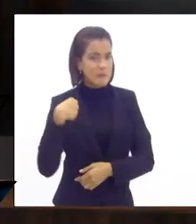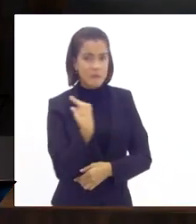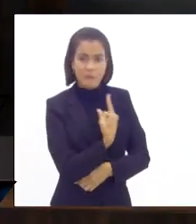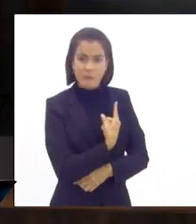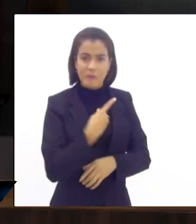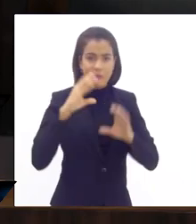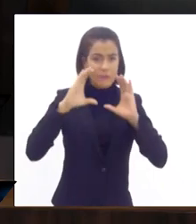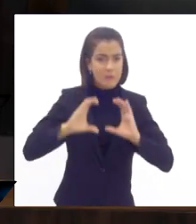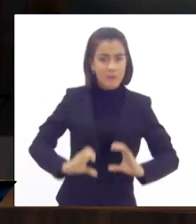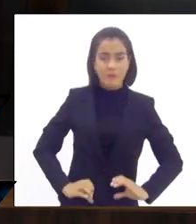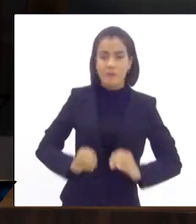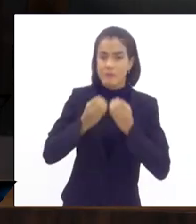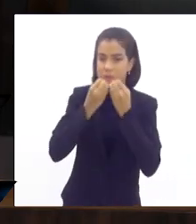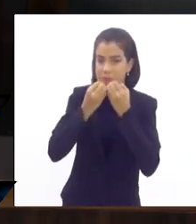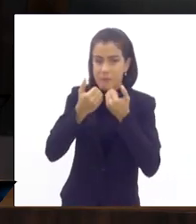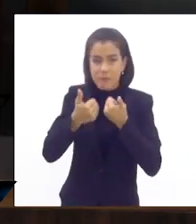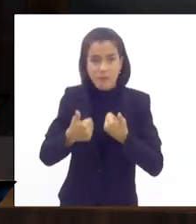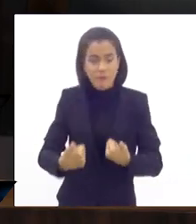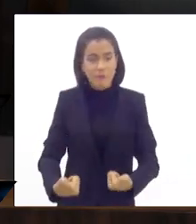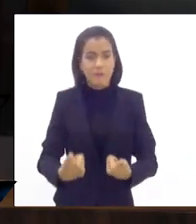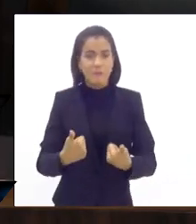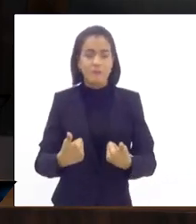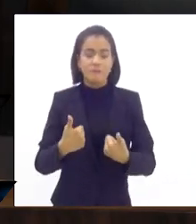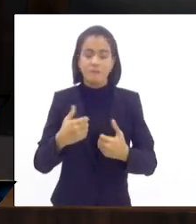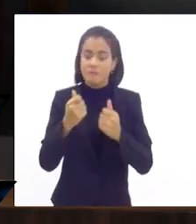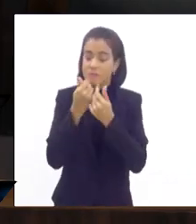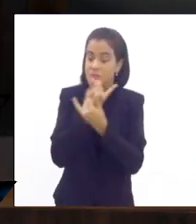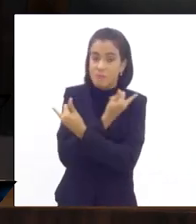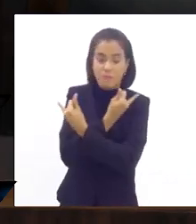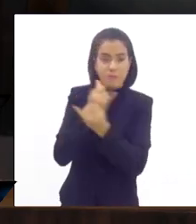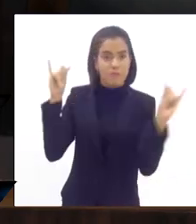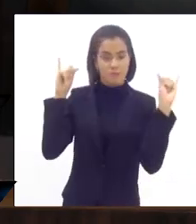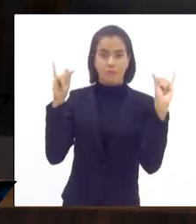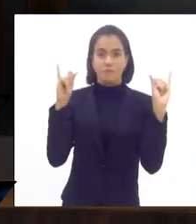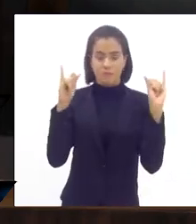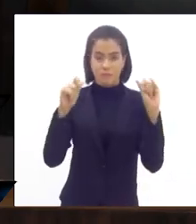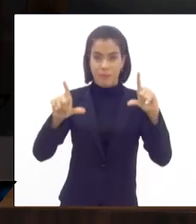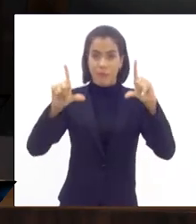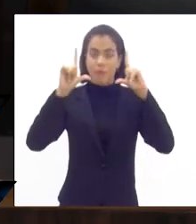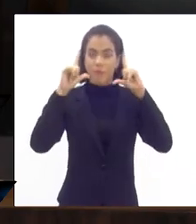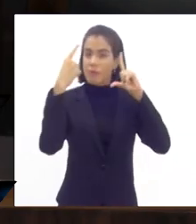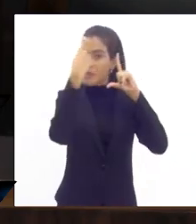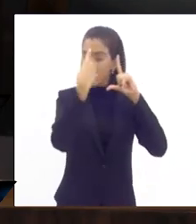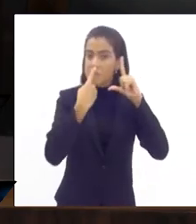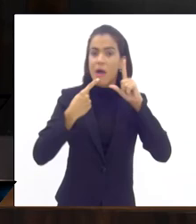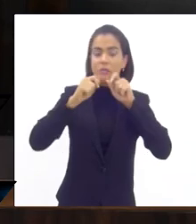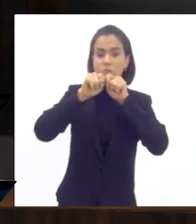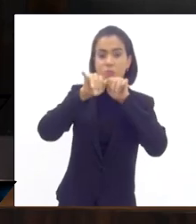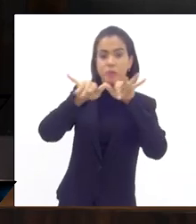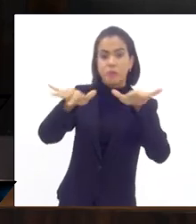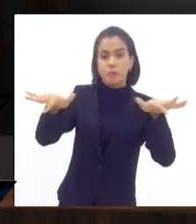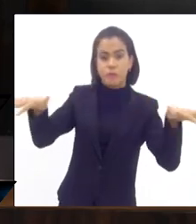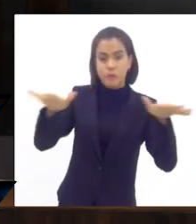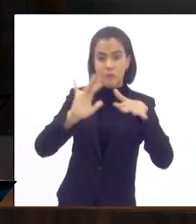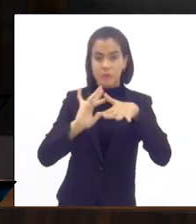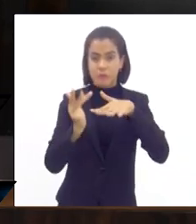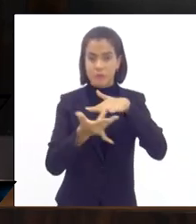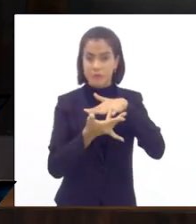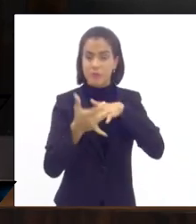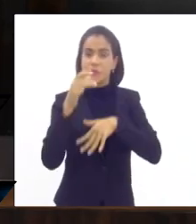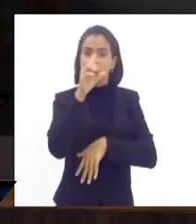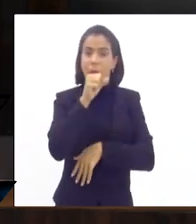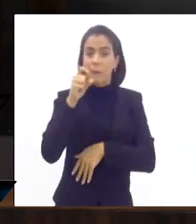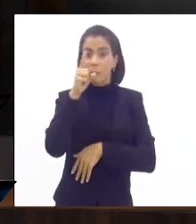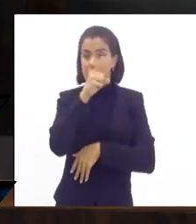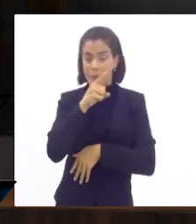cidadãos de bem nós ficamos estarrecidos com essas imagens que se tomaram conta das redes sociais no final de semana